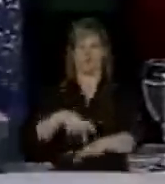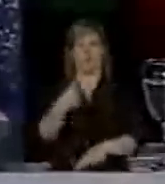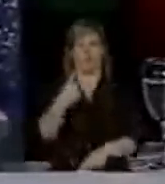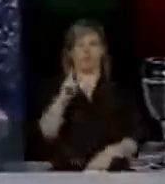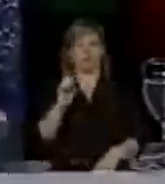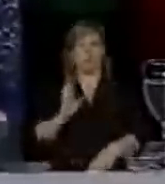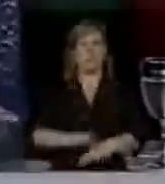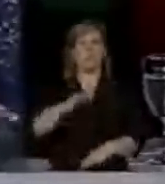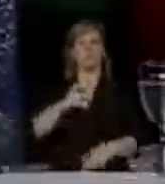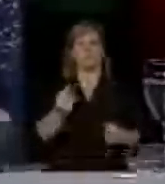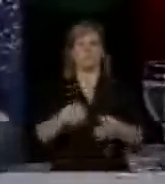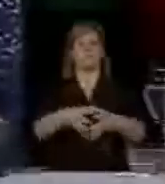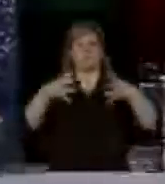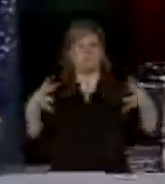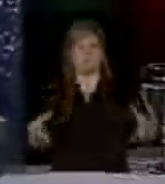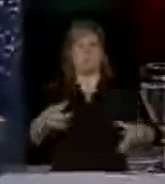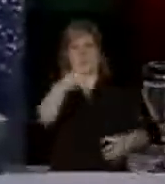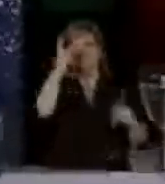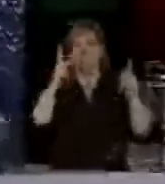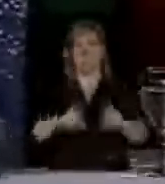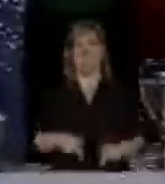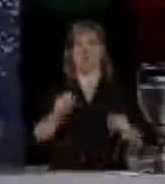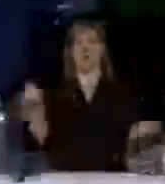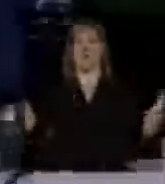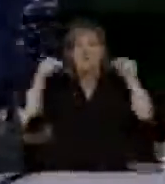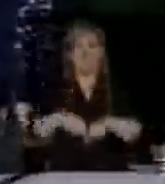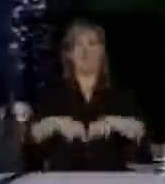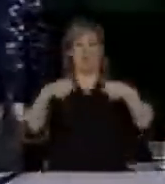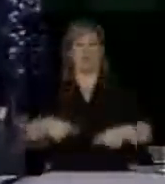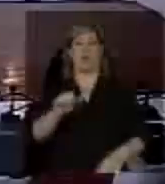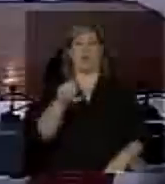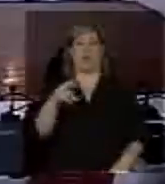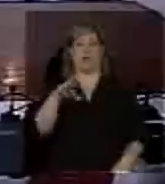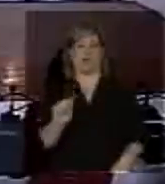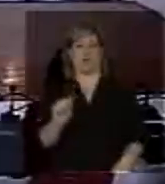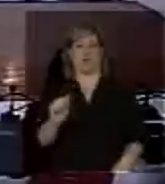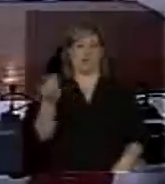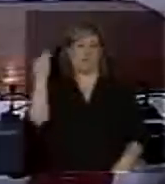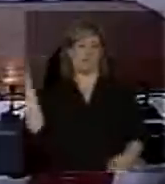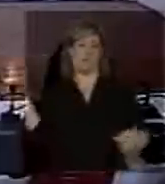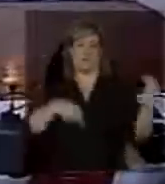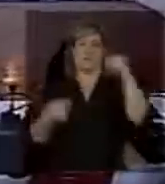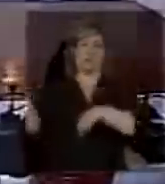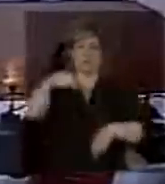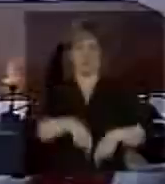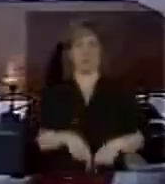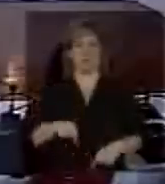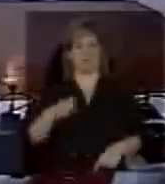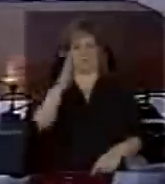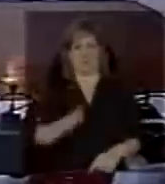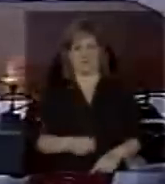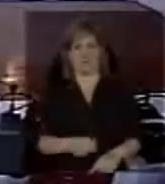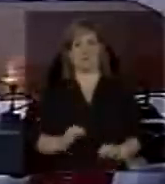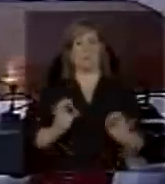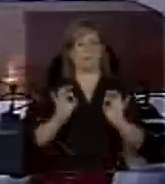um dos mais populosos com povos que vieram da África e tem sombra de